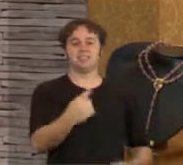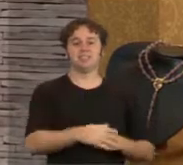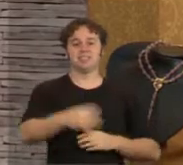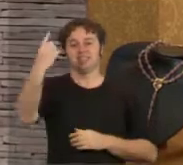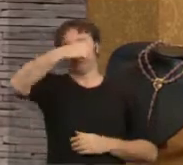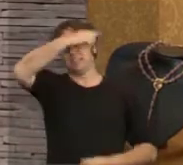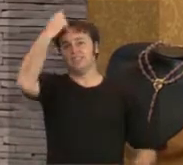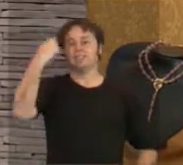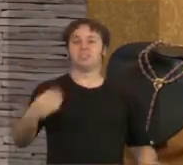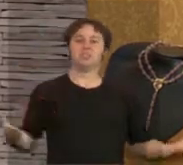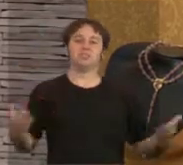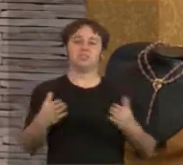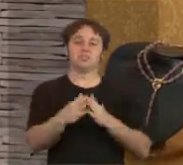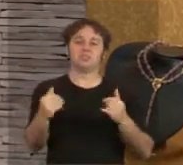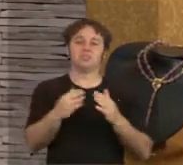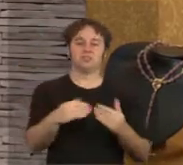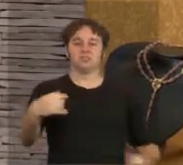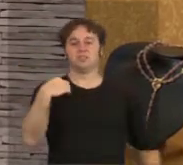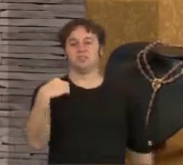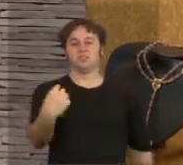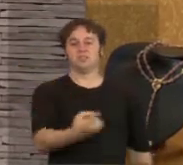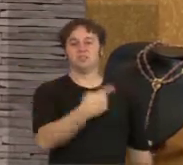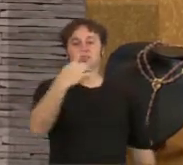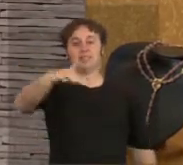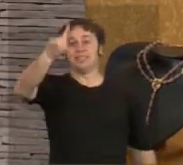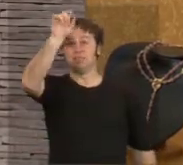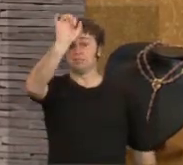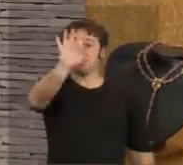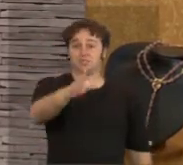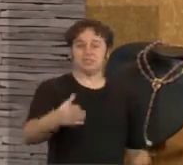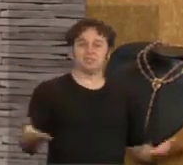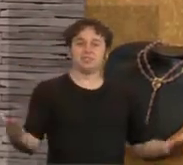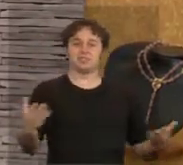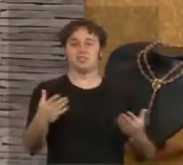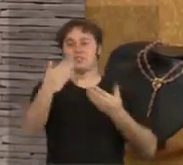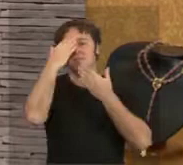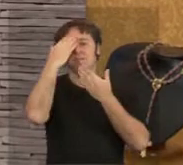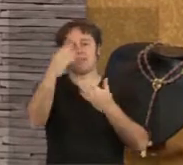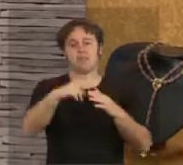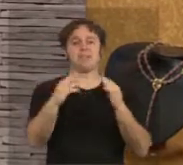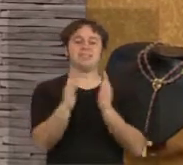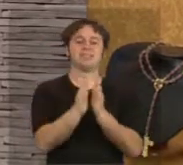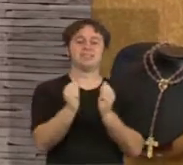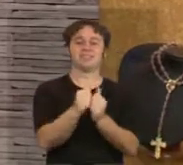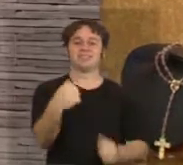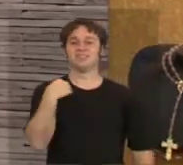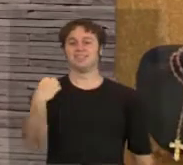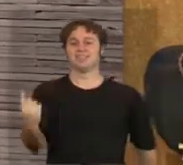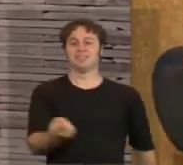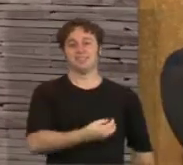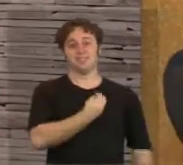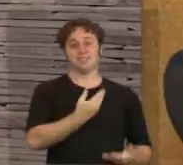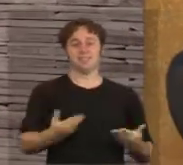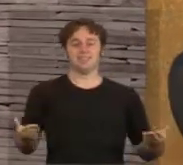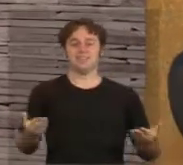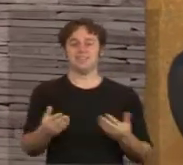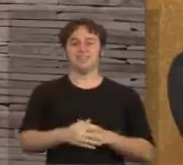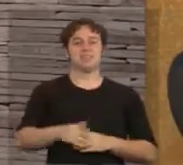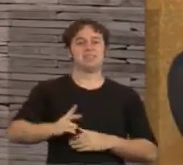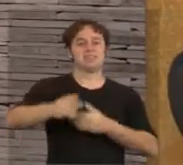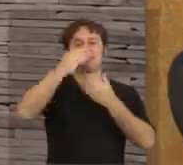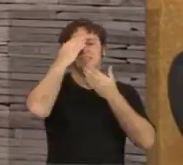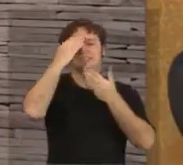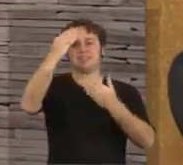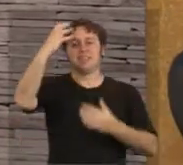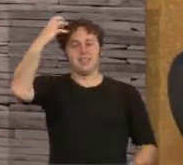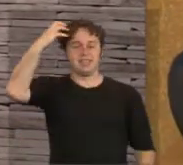Santo Isidoro, rogai por nós. Deus lhe abençoe, Débora. Obrigado pela honra de rezar com a gente ao vivo. Infinitas